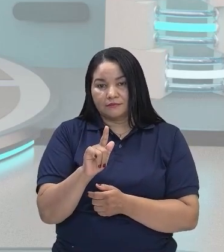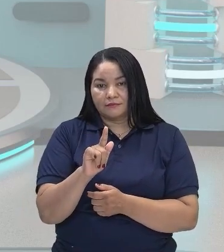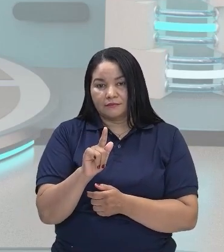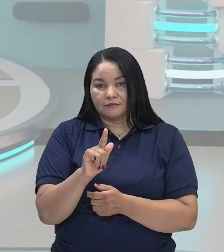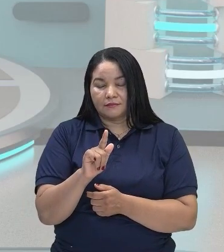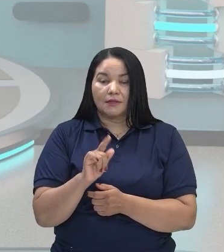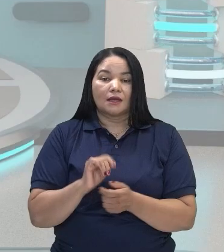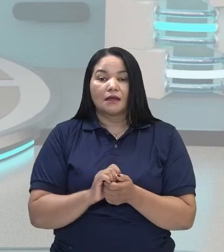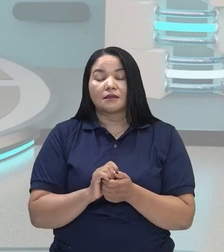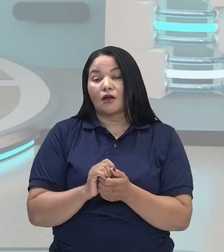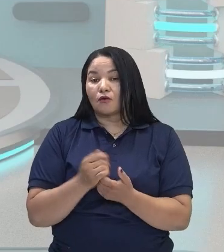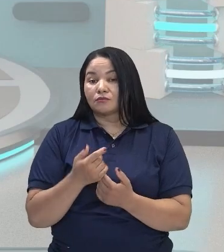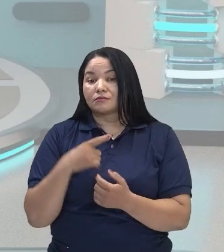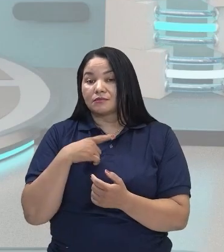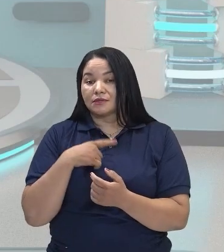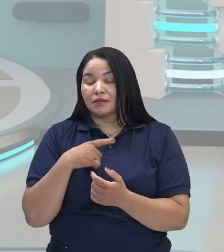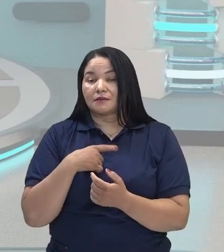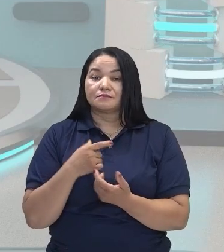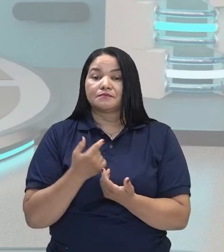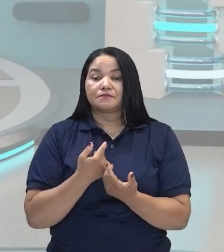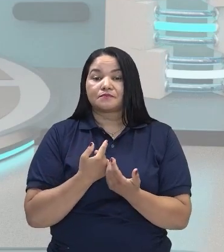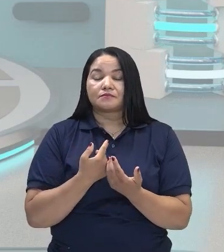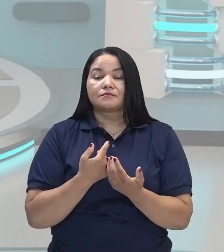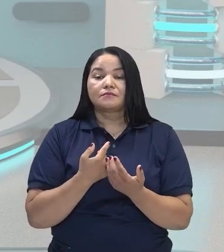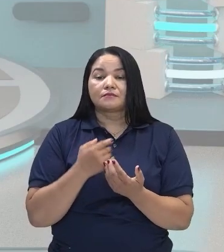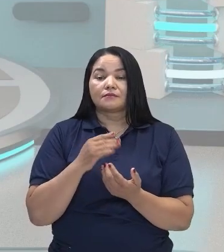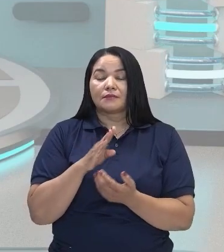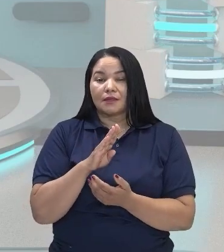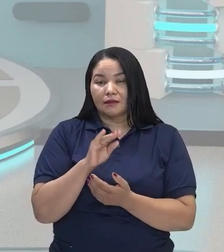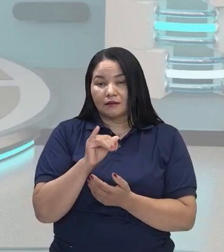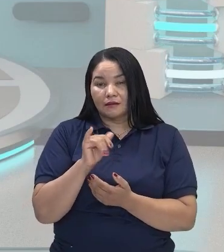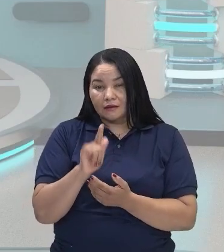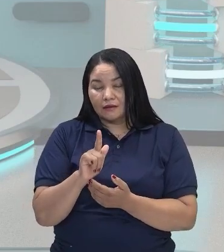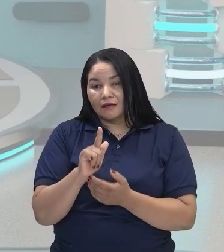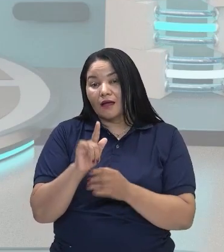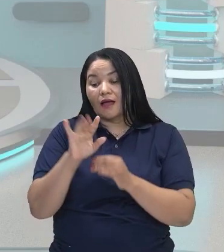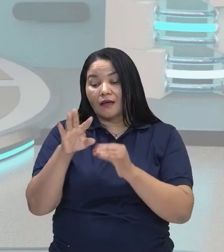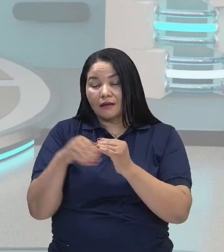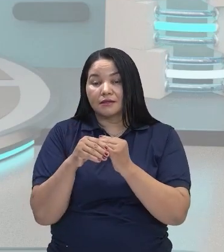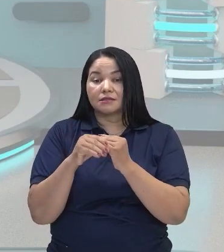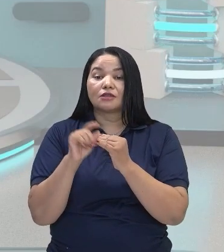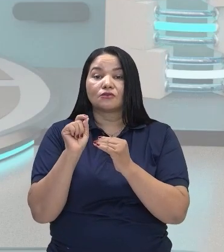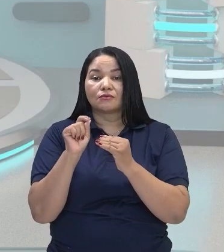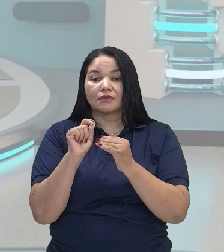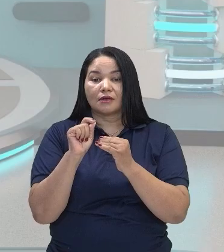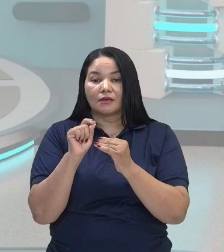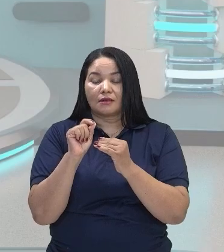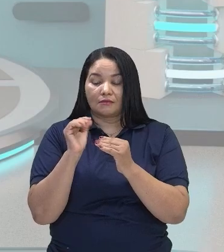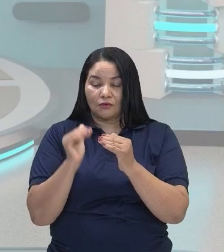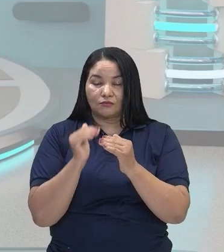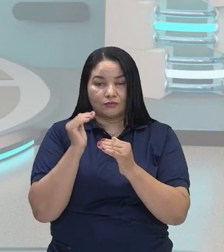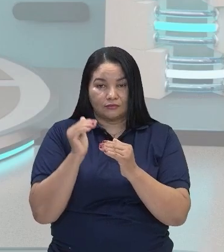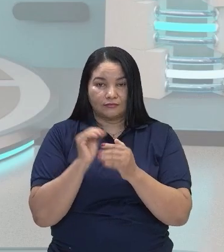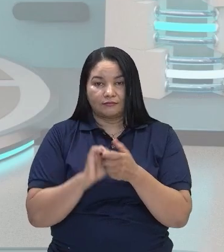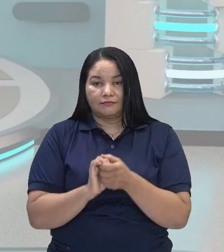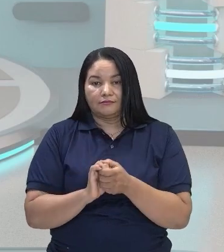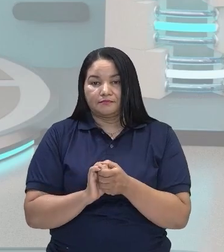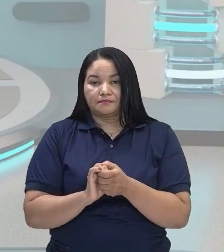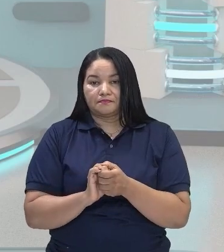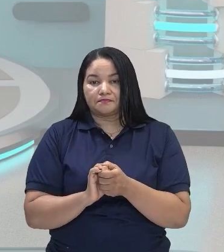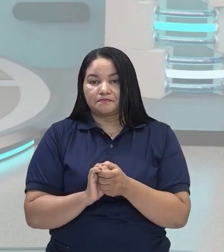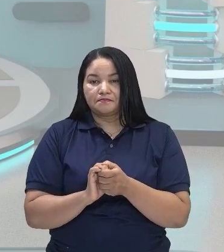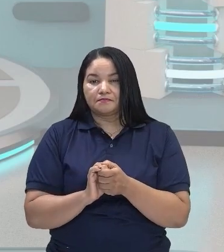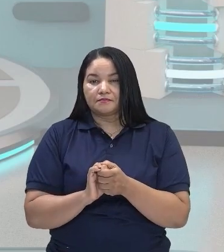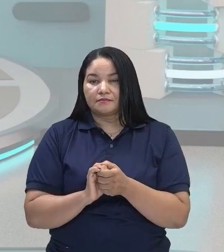B, consoante, I, vogal, G, consoante, certo? CVC, consoante, vogal, consoante. Antes